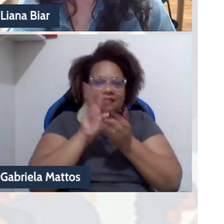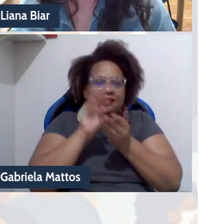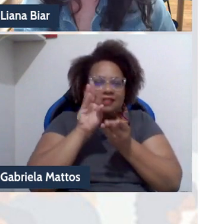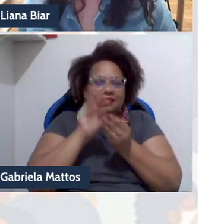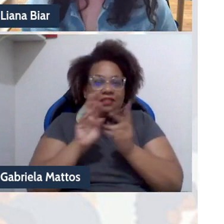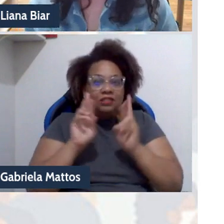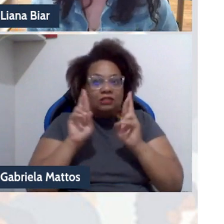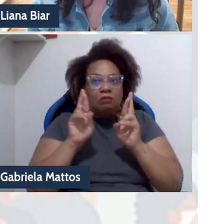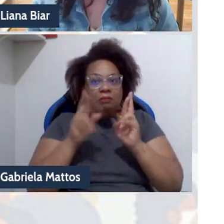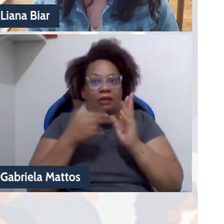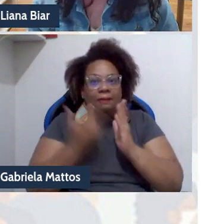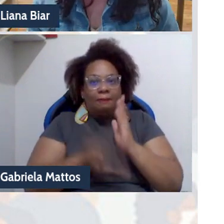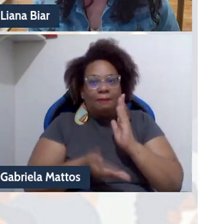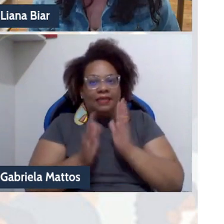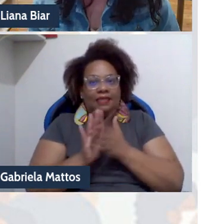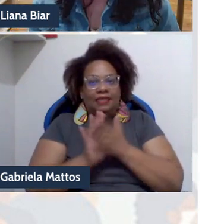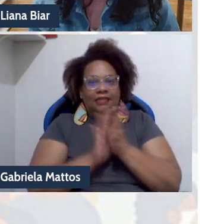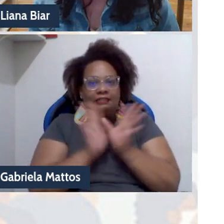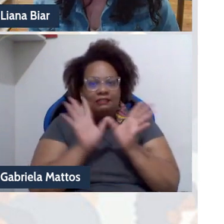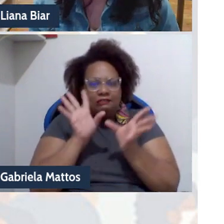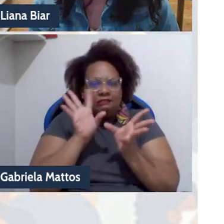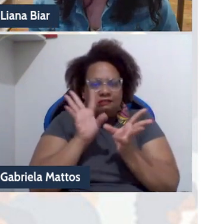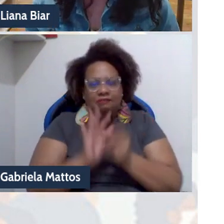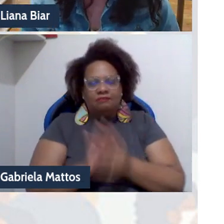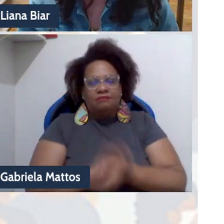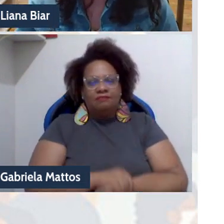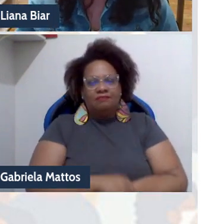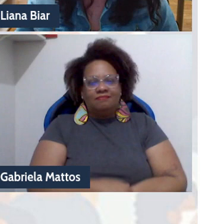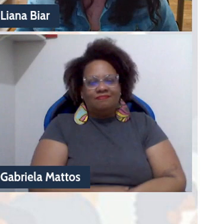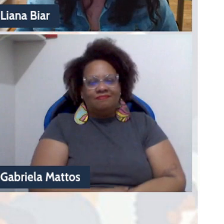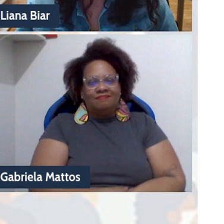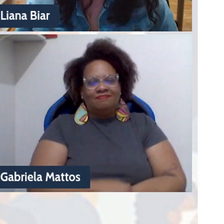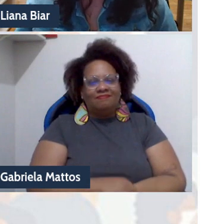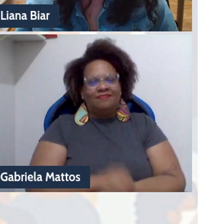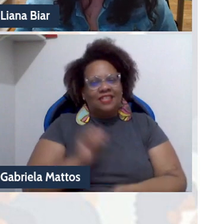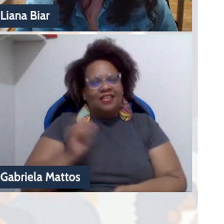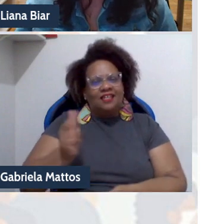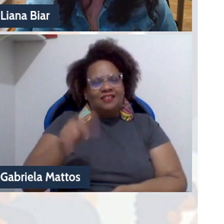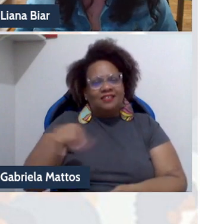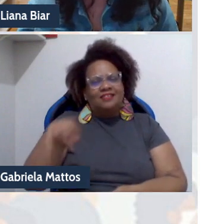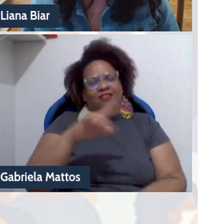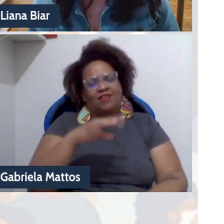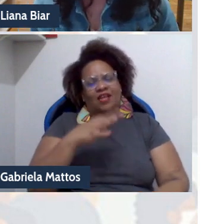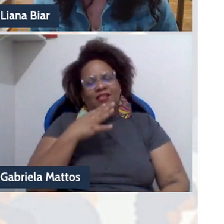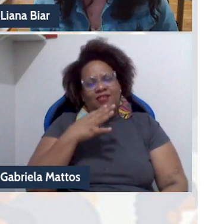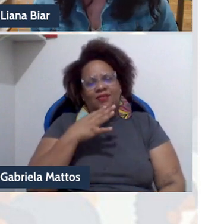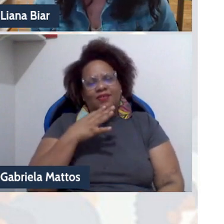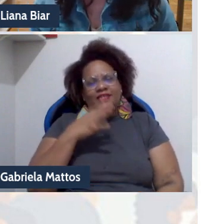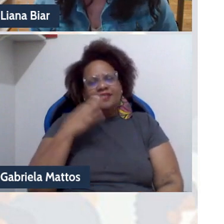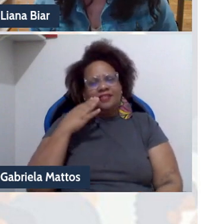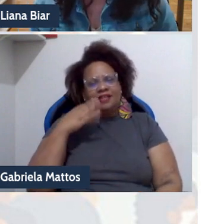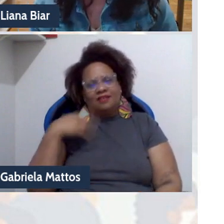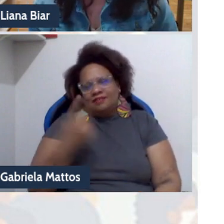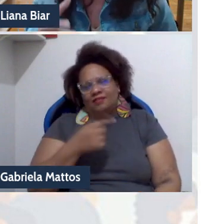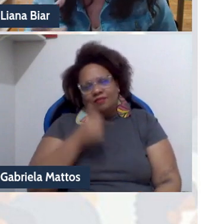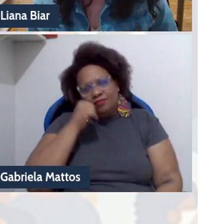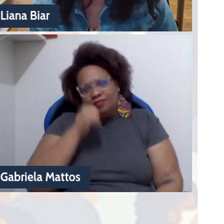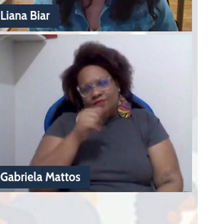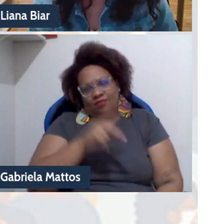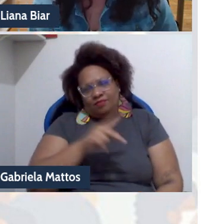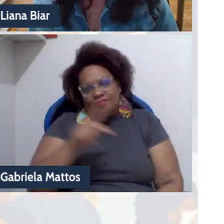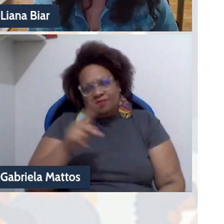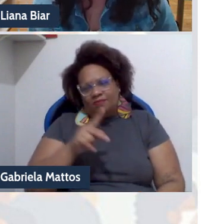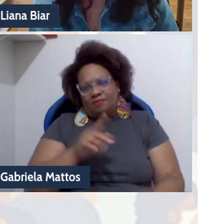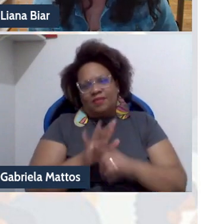perdido o fio da meada, né? Mas vocês vão ver que é uma narrativa bastante familiar para a gente, mulheres, professoras, pesquisadoras